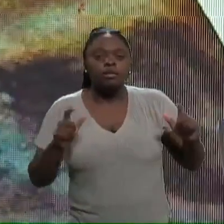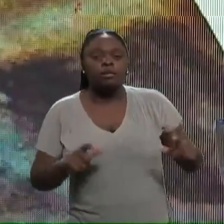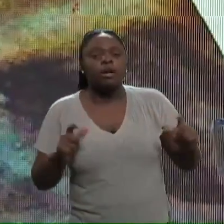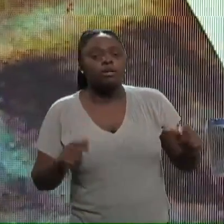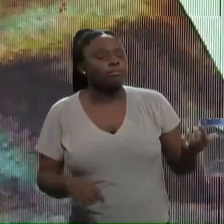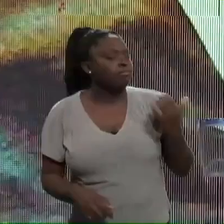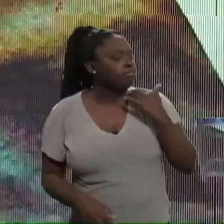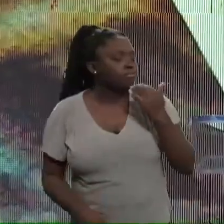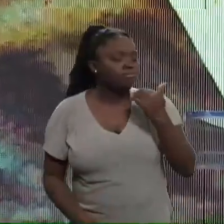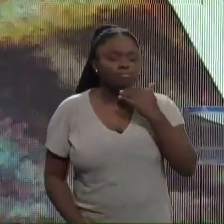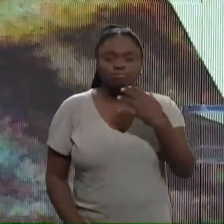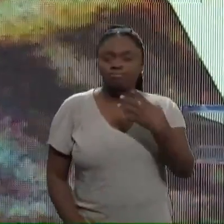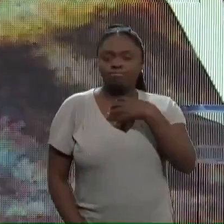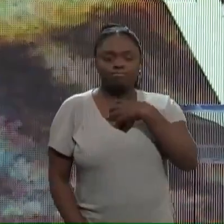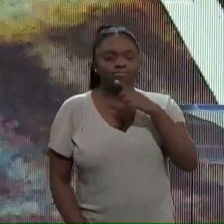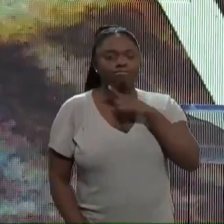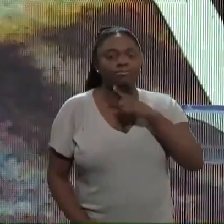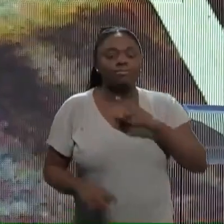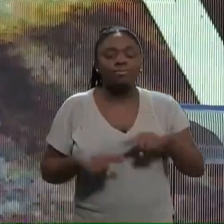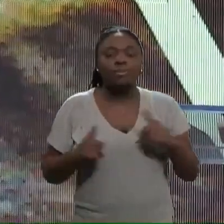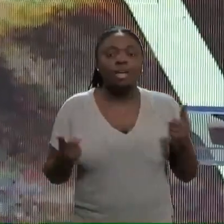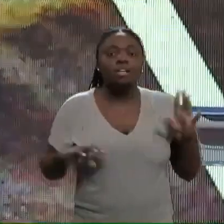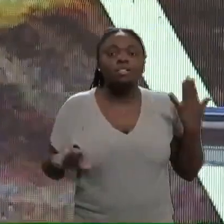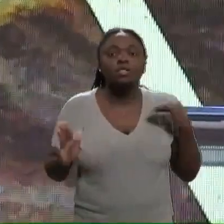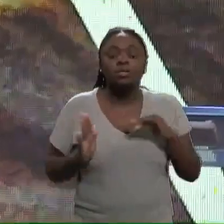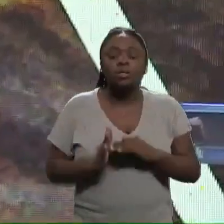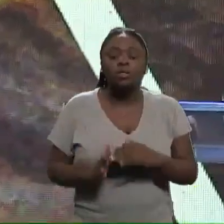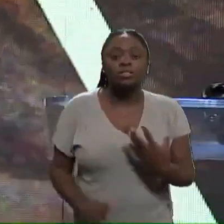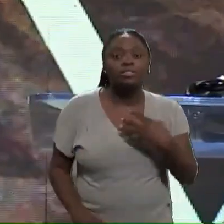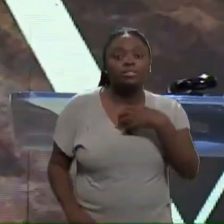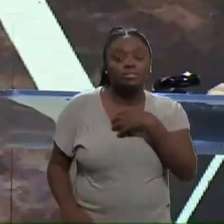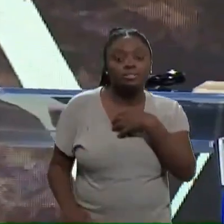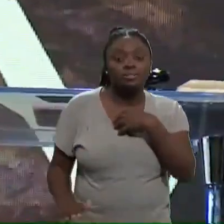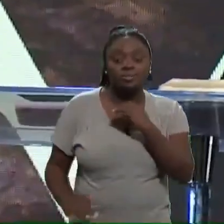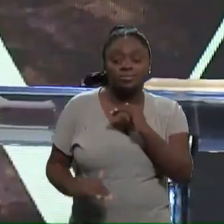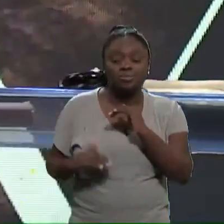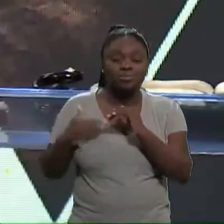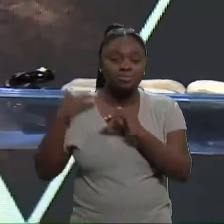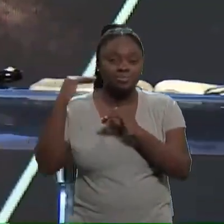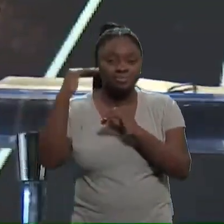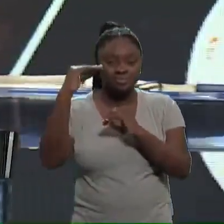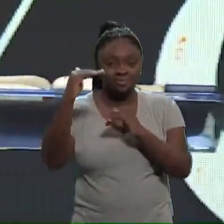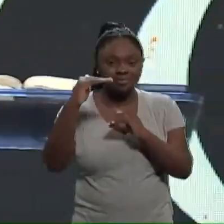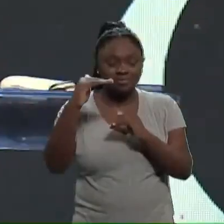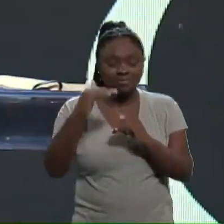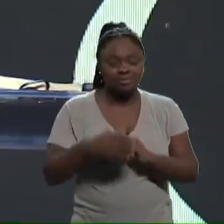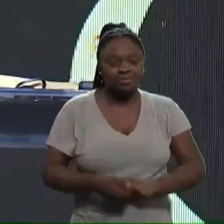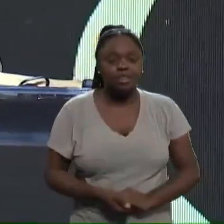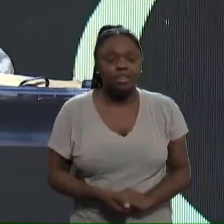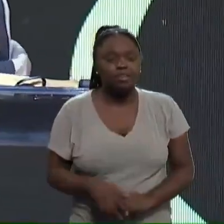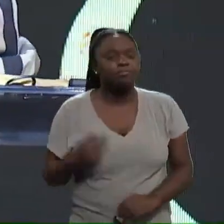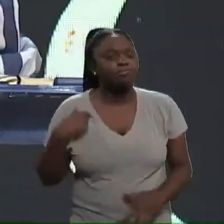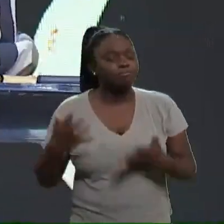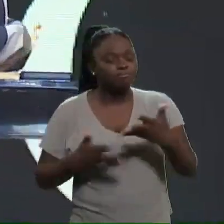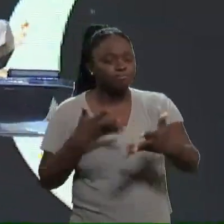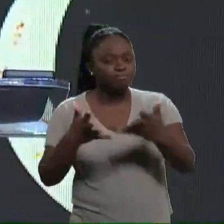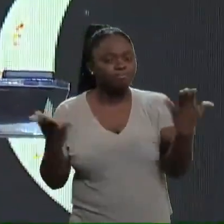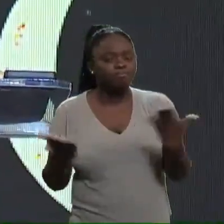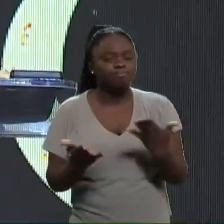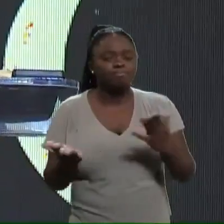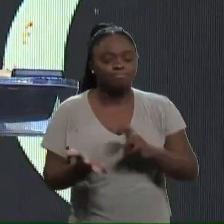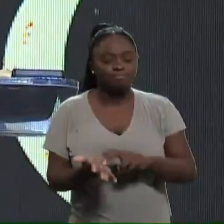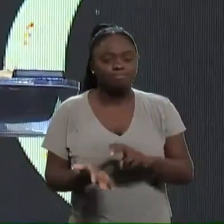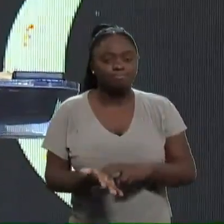sentido para ninguém, mas faz todo sentido no sobrenatural. Meu irmão, deixa eu te falar algo aqui nessa manhã.